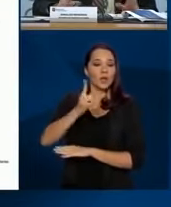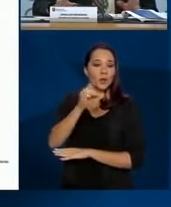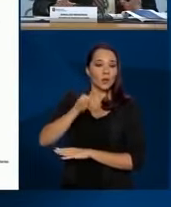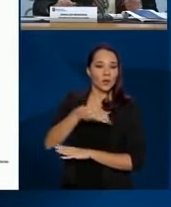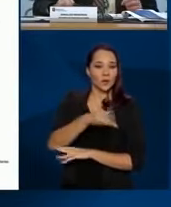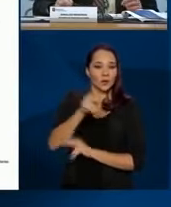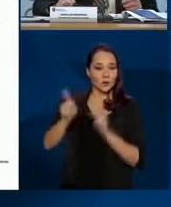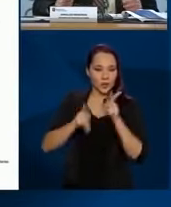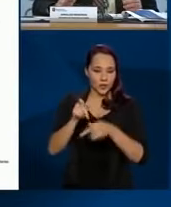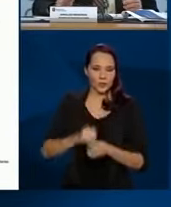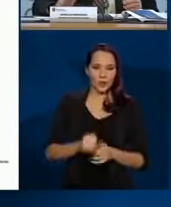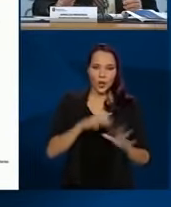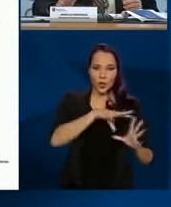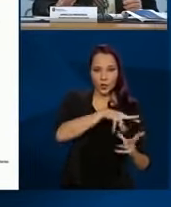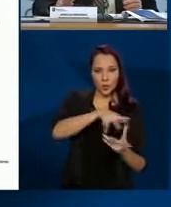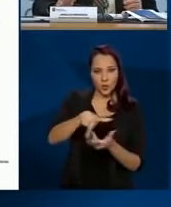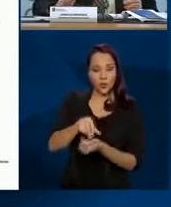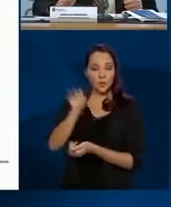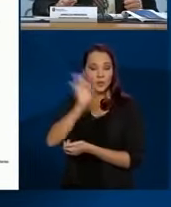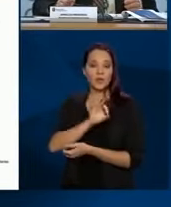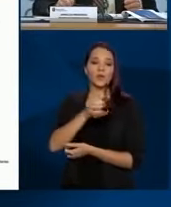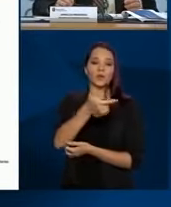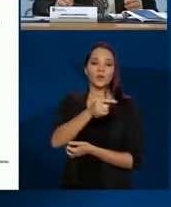no mundo o coeficiente é de